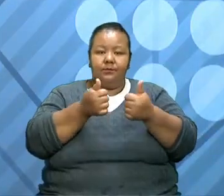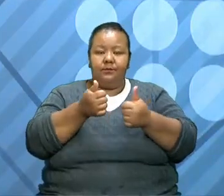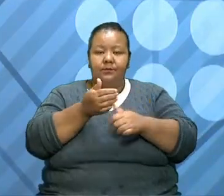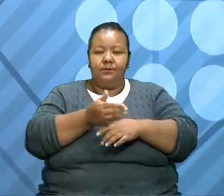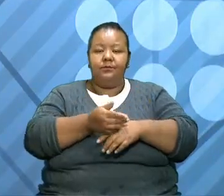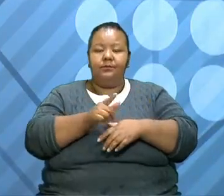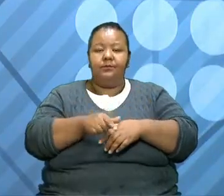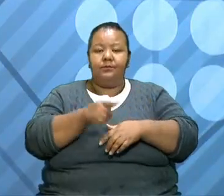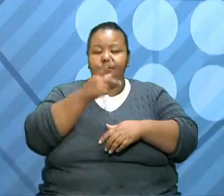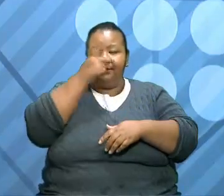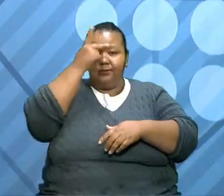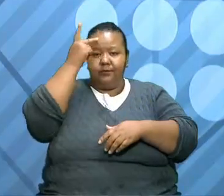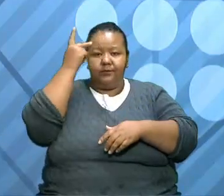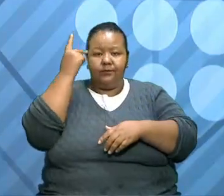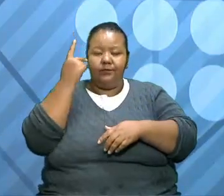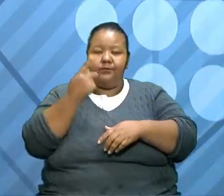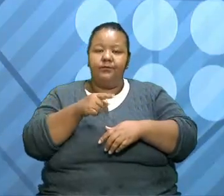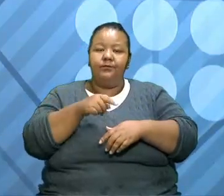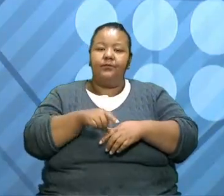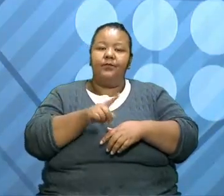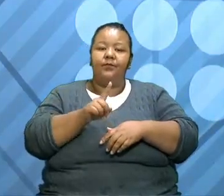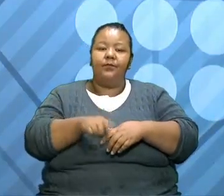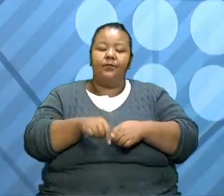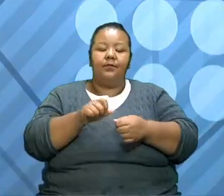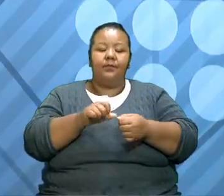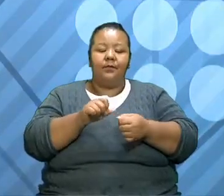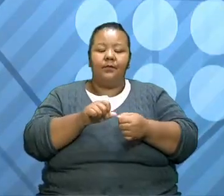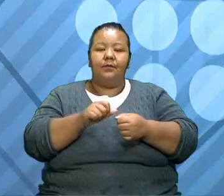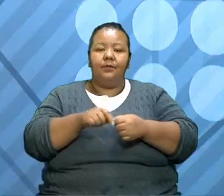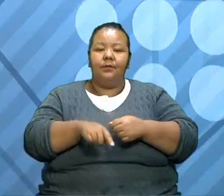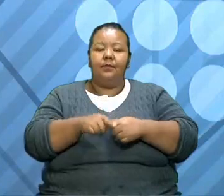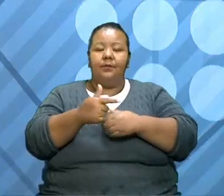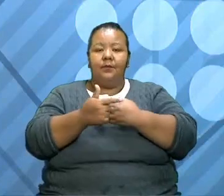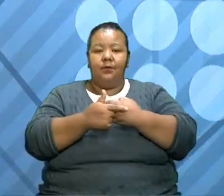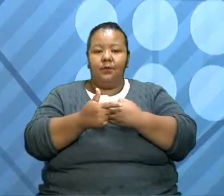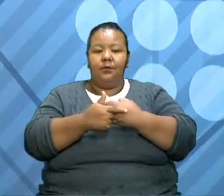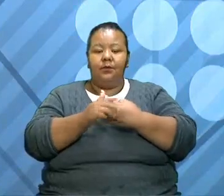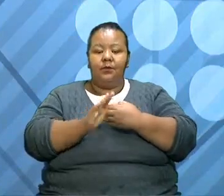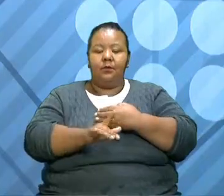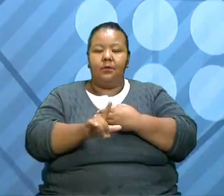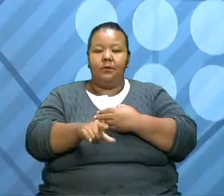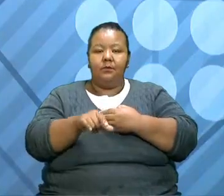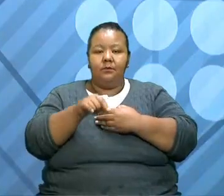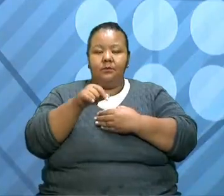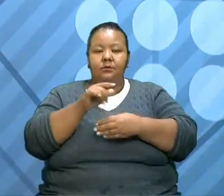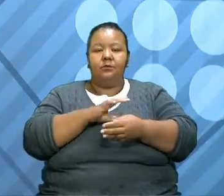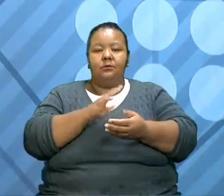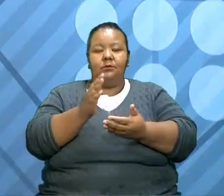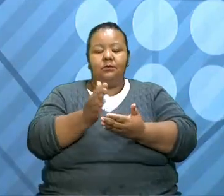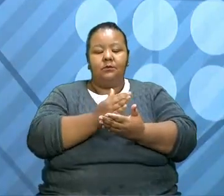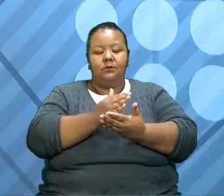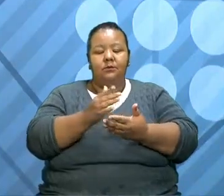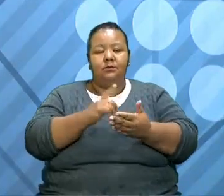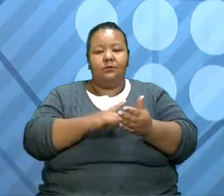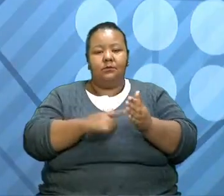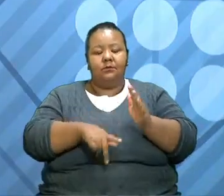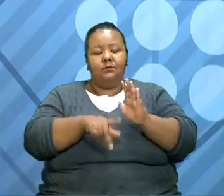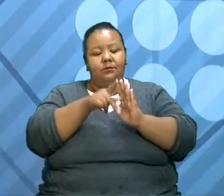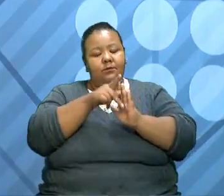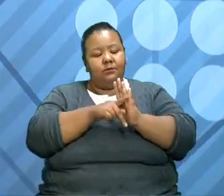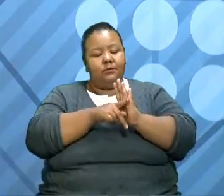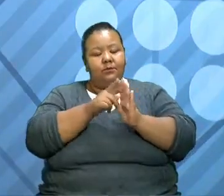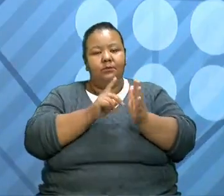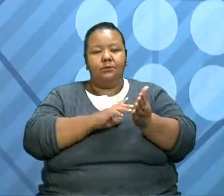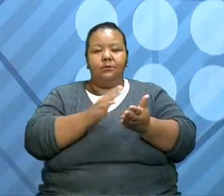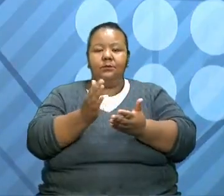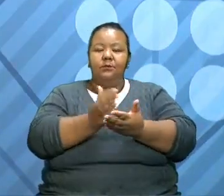influenciar as pessoas ali, para que elas realizem a função que foi determinada. Então, às vezes, você tem um projeto, você tem determinados